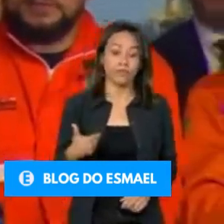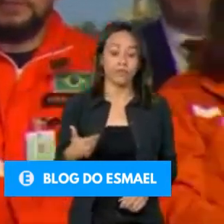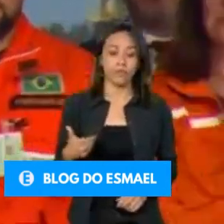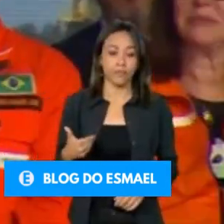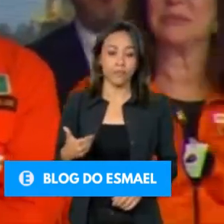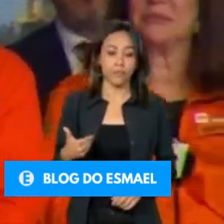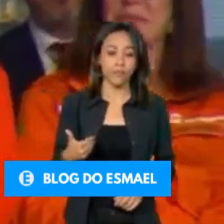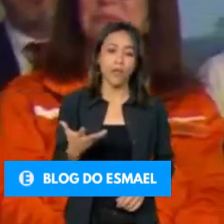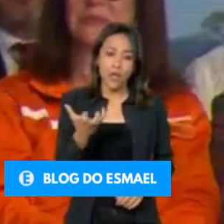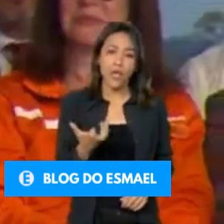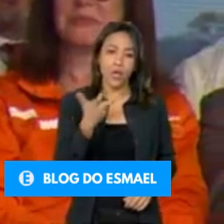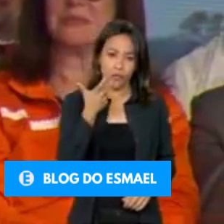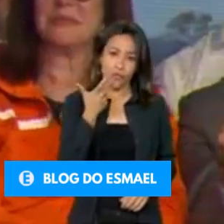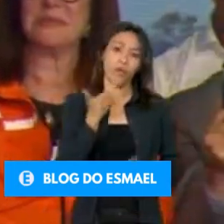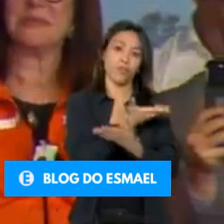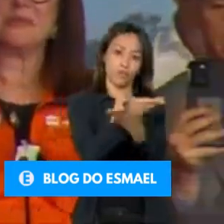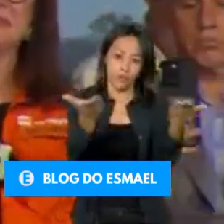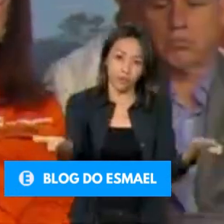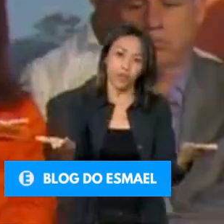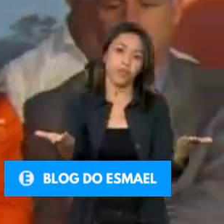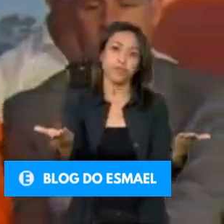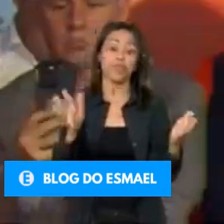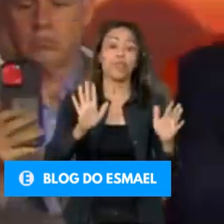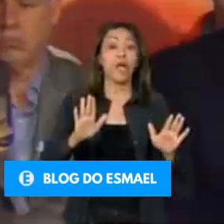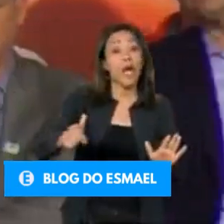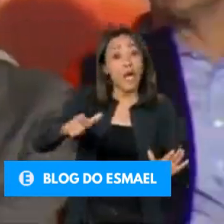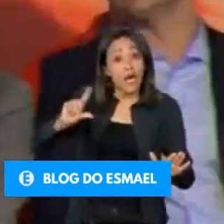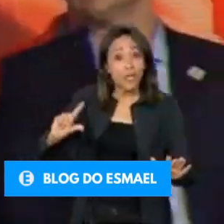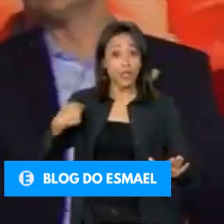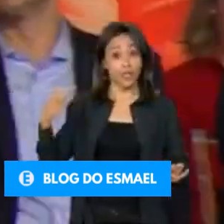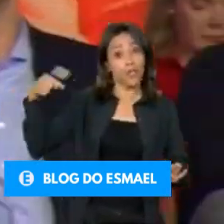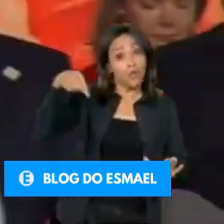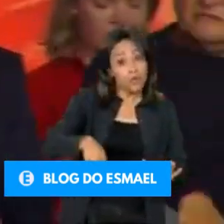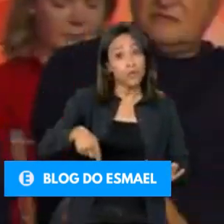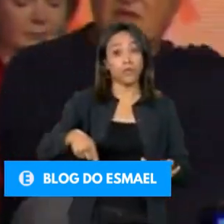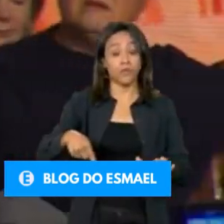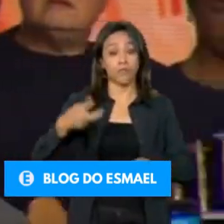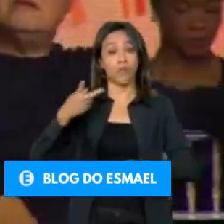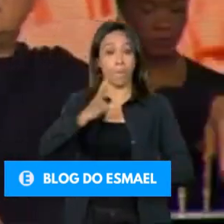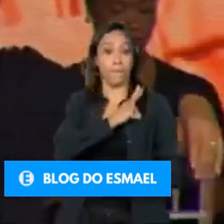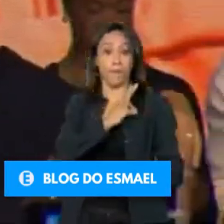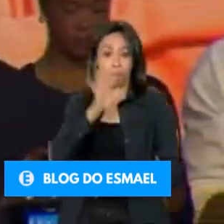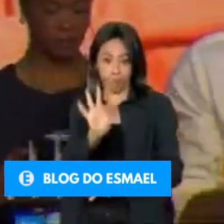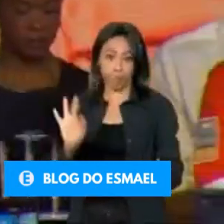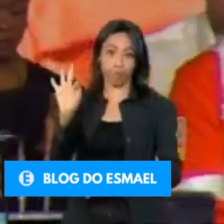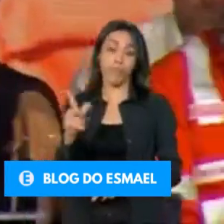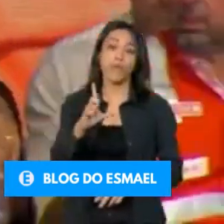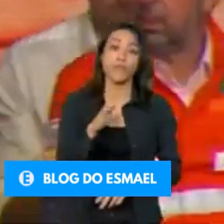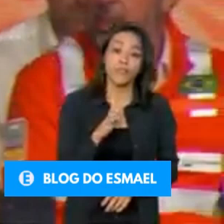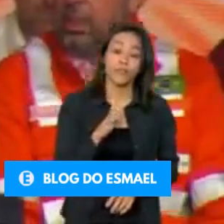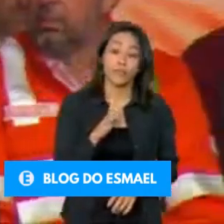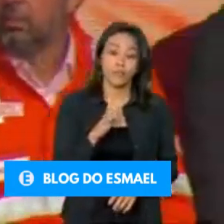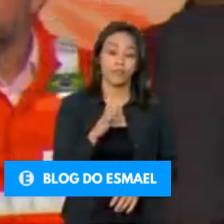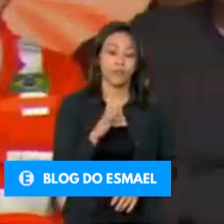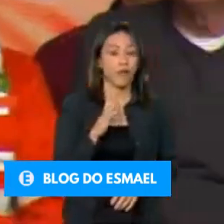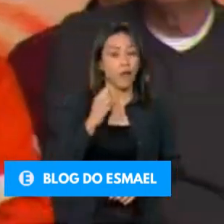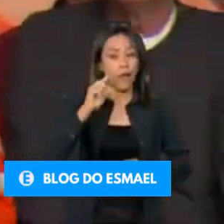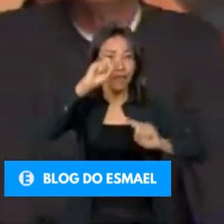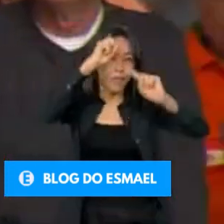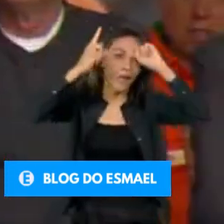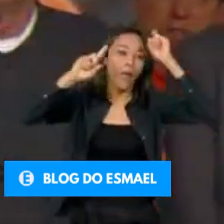Eu queria dizer para vocês que antes de eu vir para a Polícia Federal, eu tinha